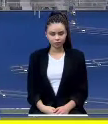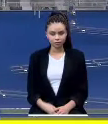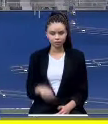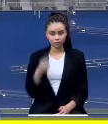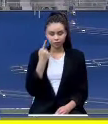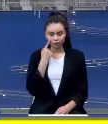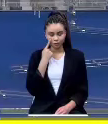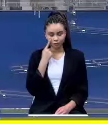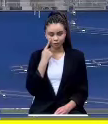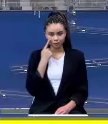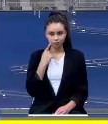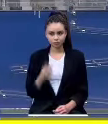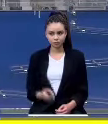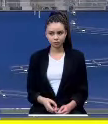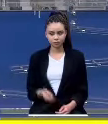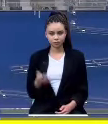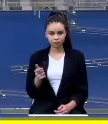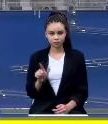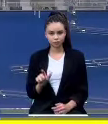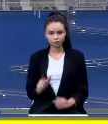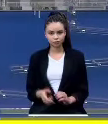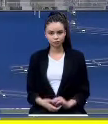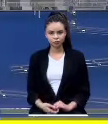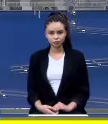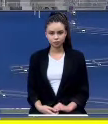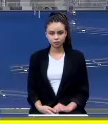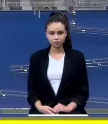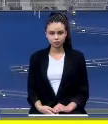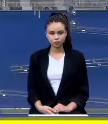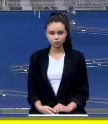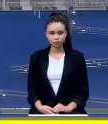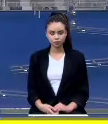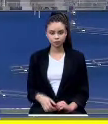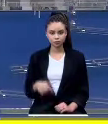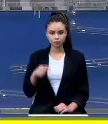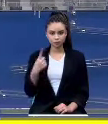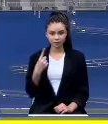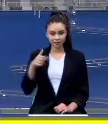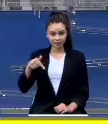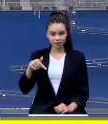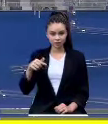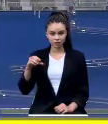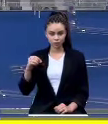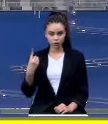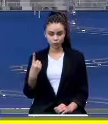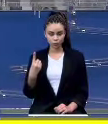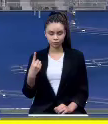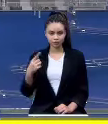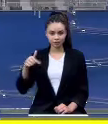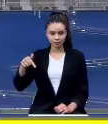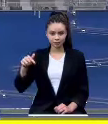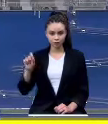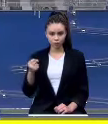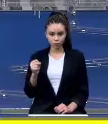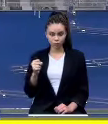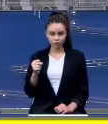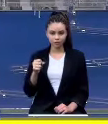sorteadas no concurso 1534 da Time Mania. Confira comigo. 17, 01,